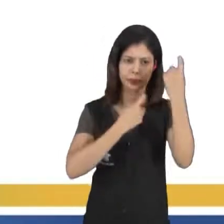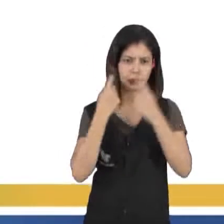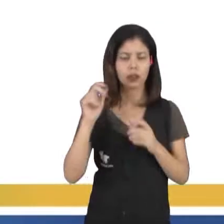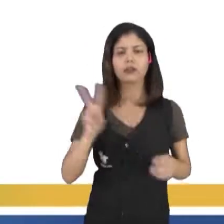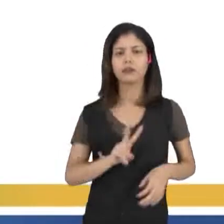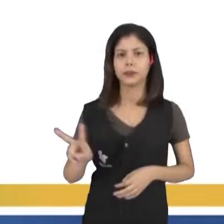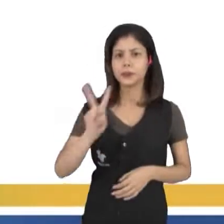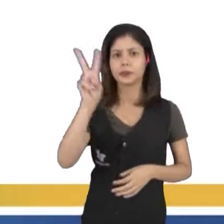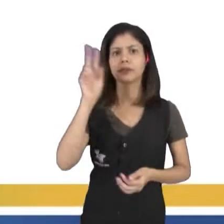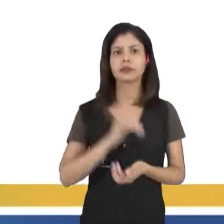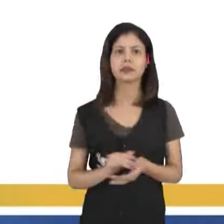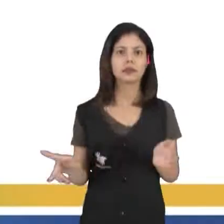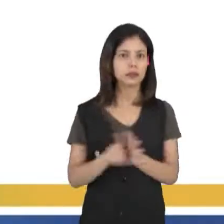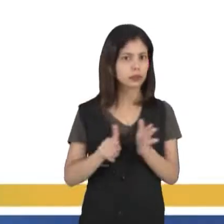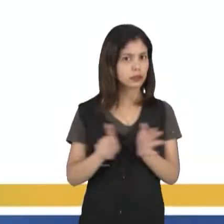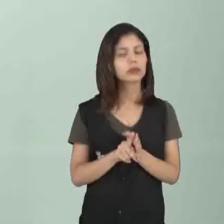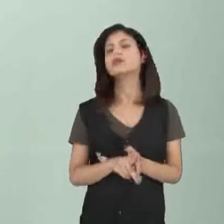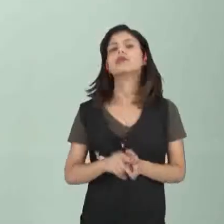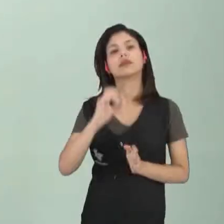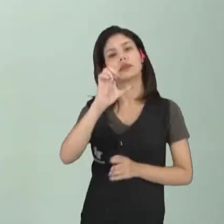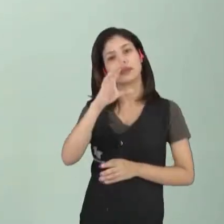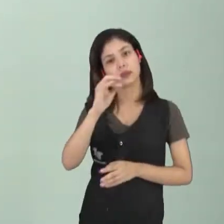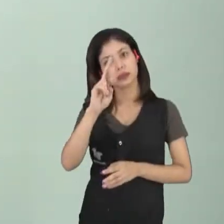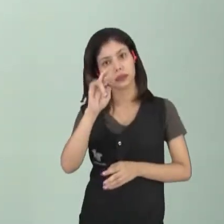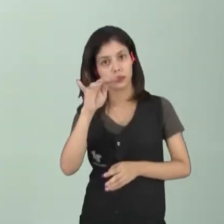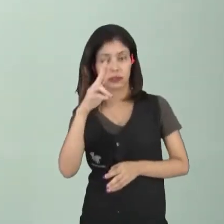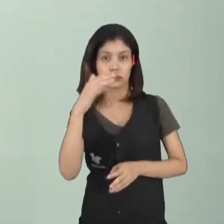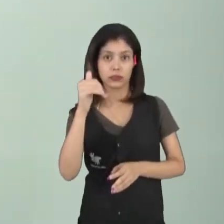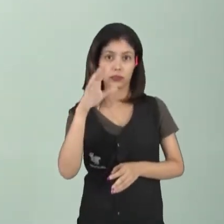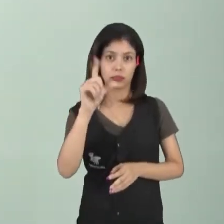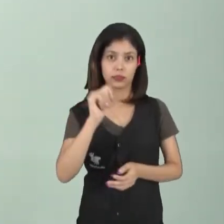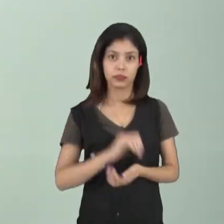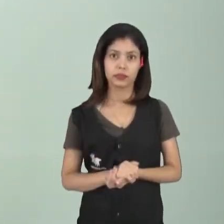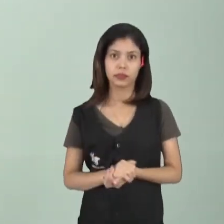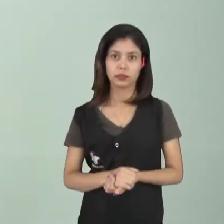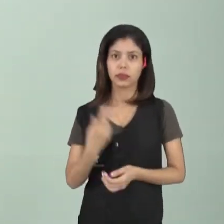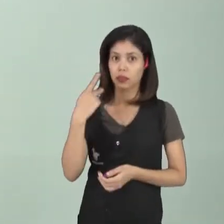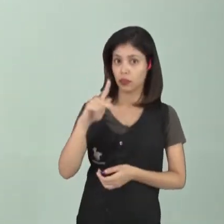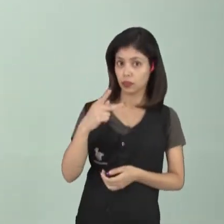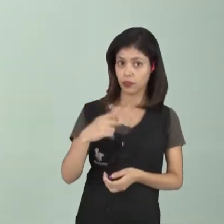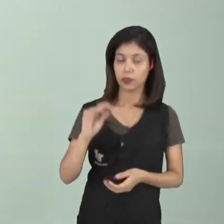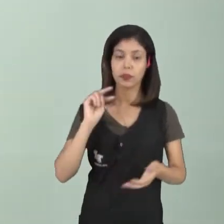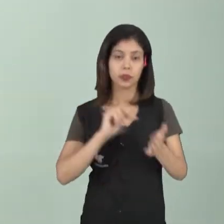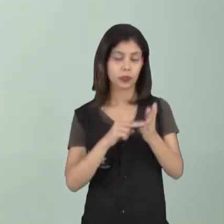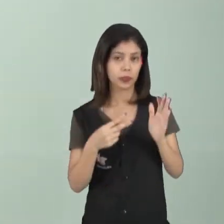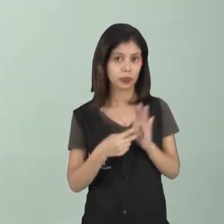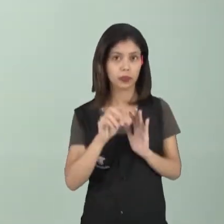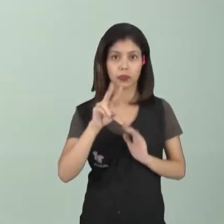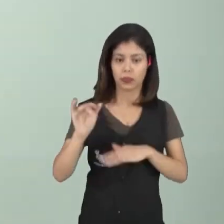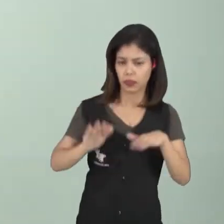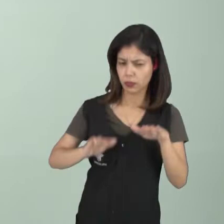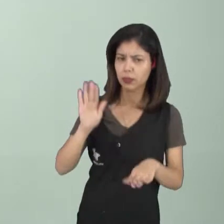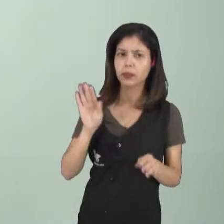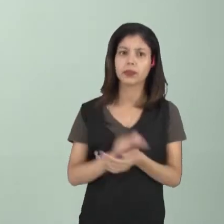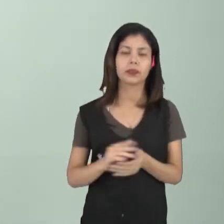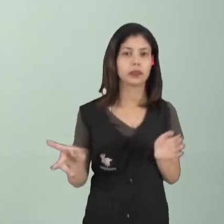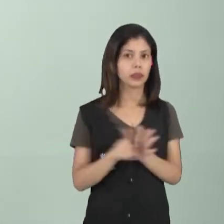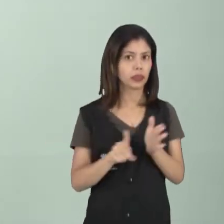expressar valores semânticos circunstanciais, ou seja, o seu significado vai depender